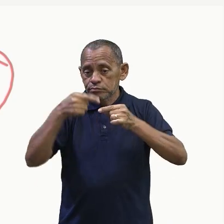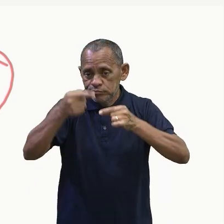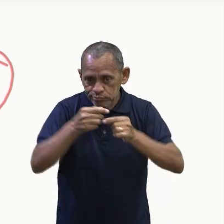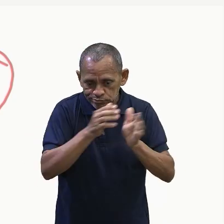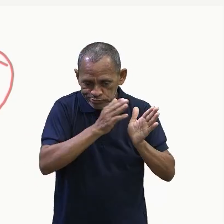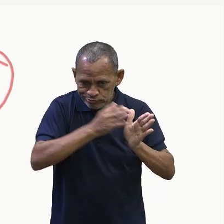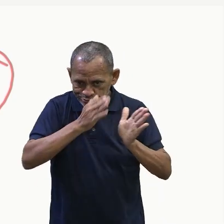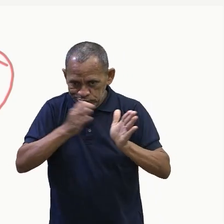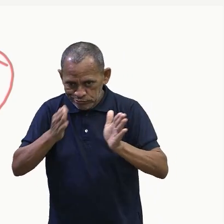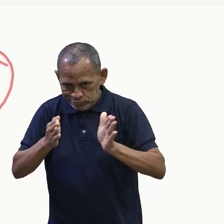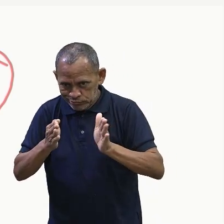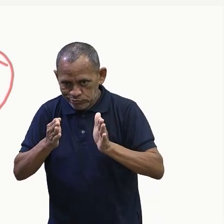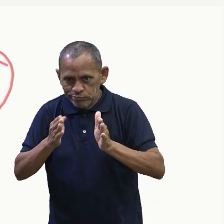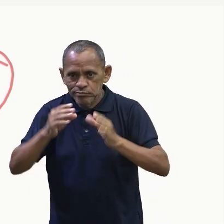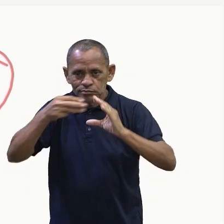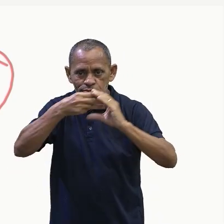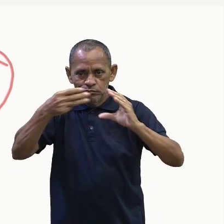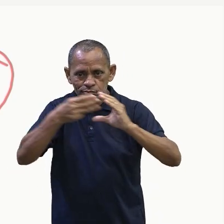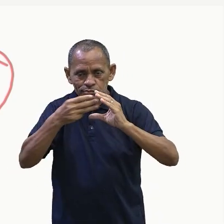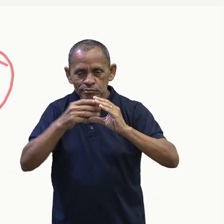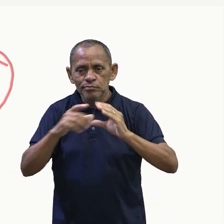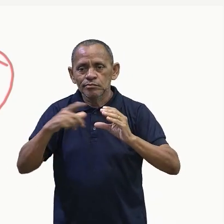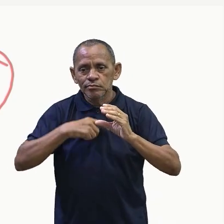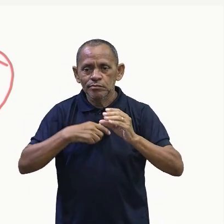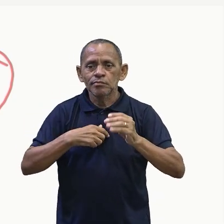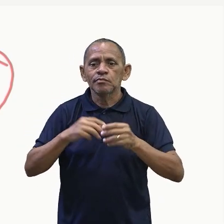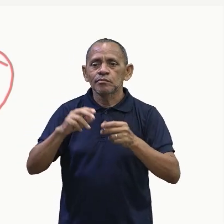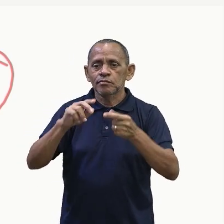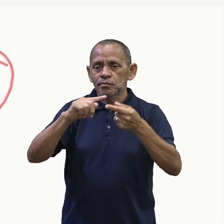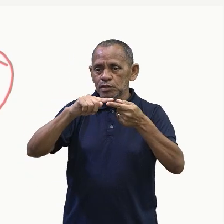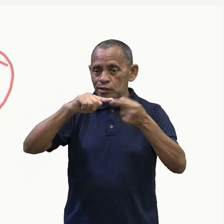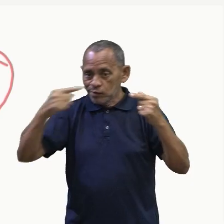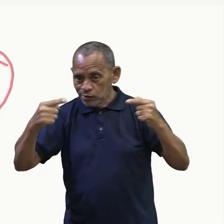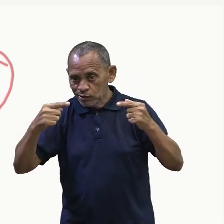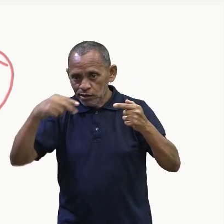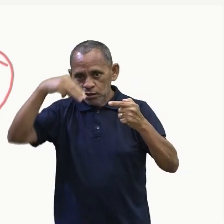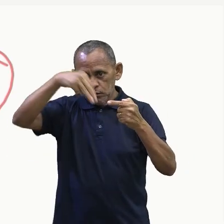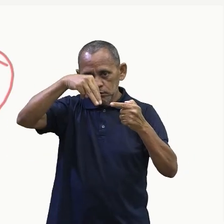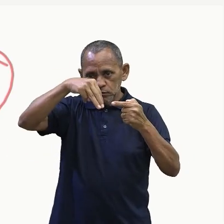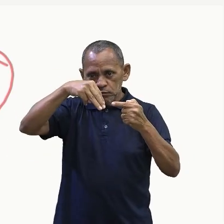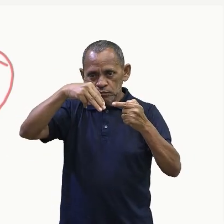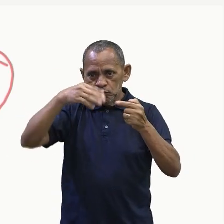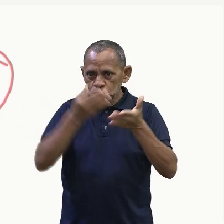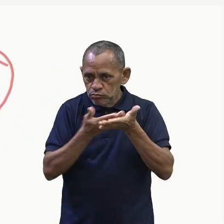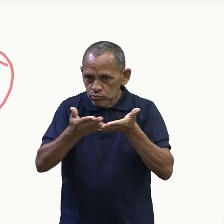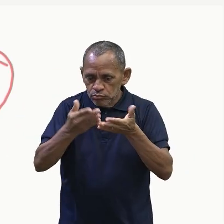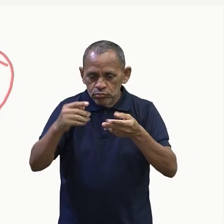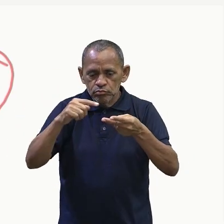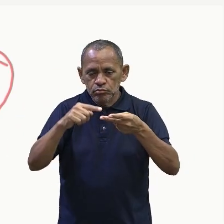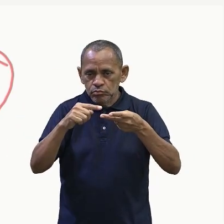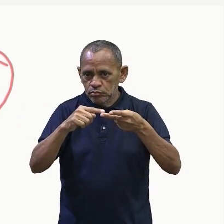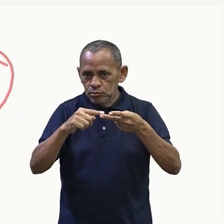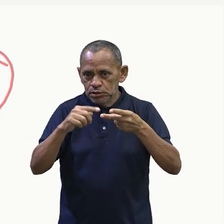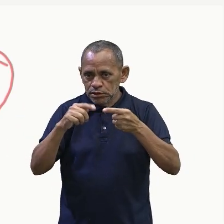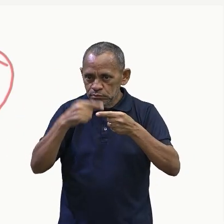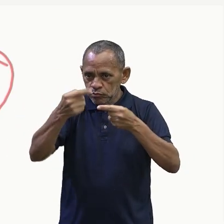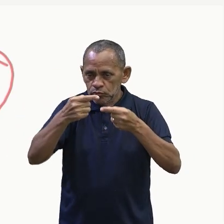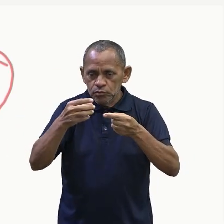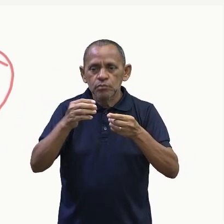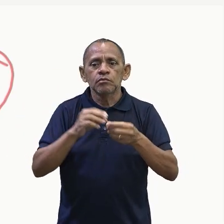o ribossomo se agarra ao RNA mensageiro, no ponto de início. Depois nós vamos ter aí o RNA